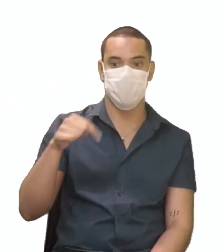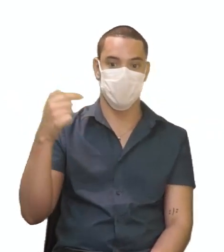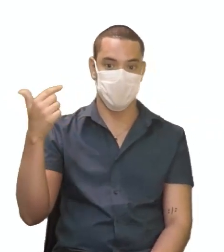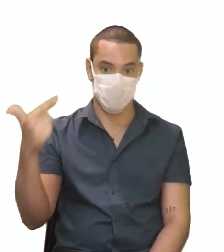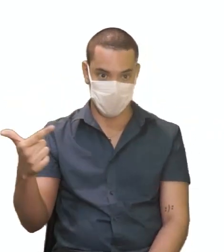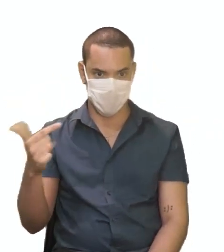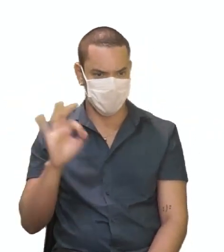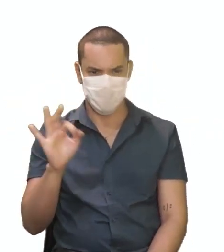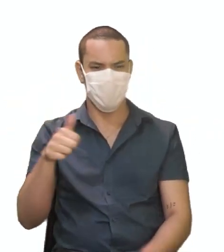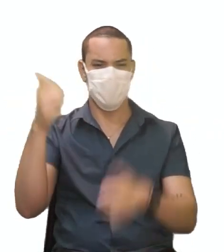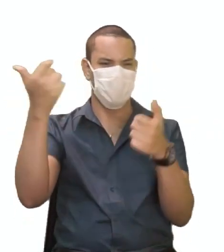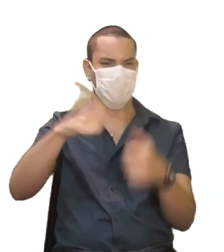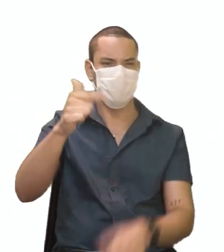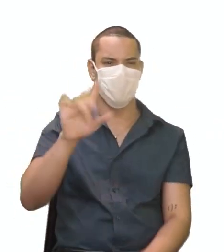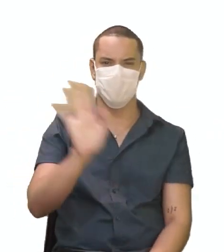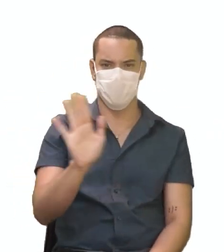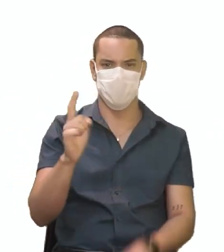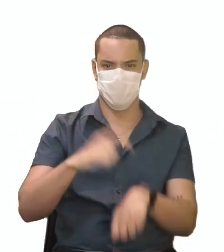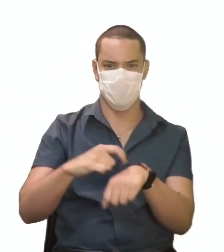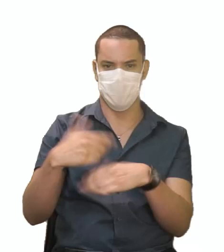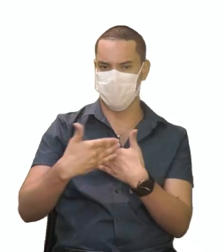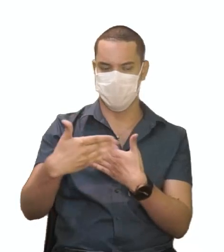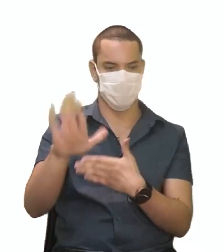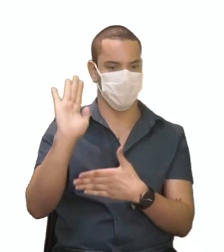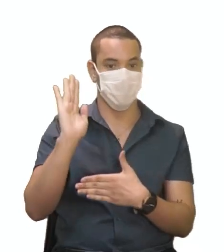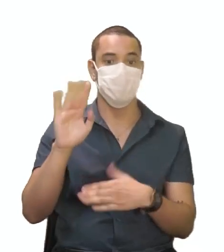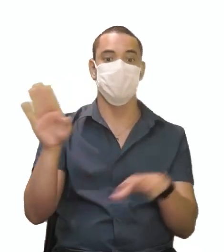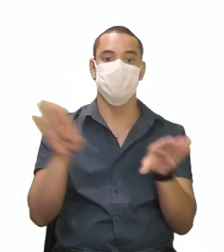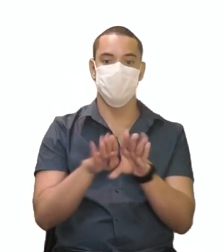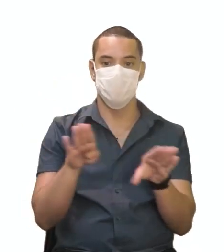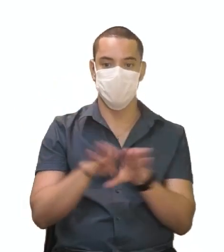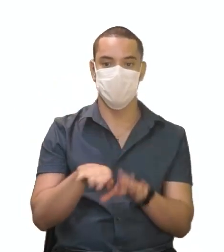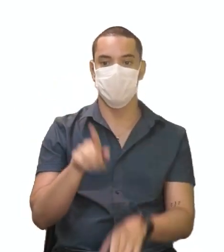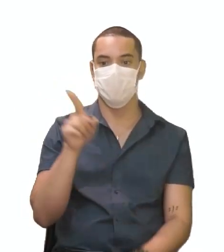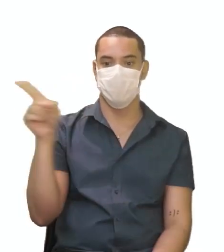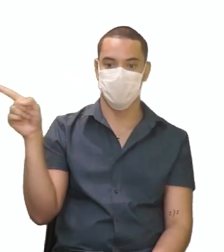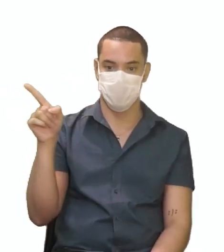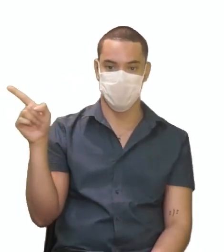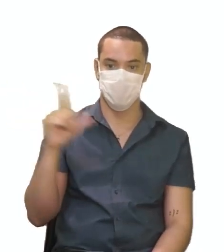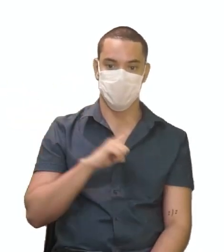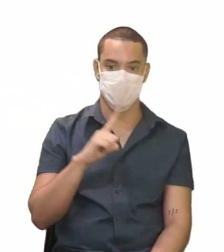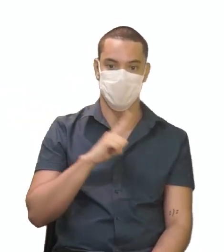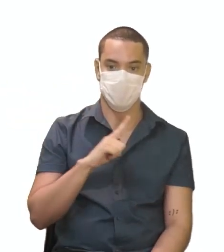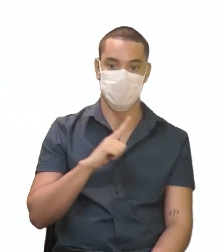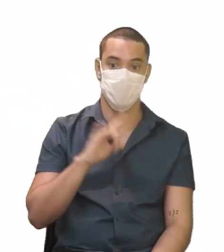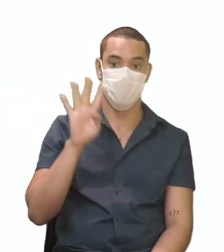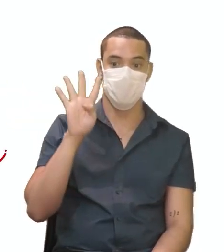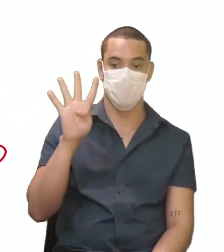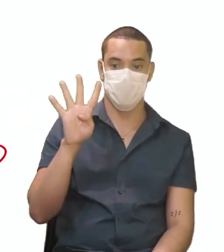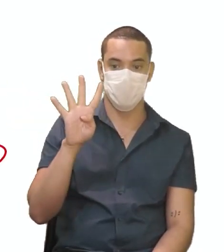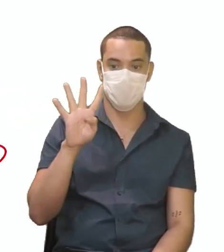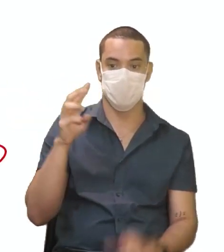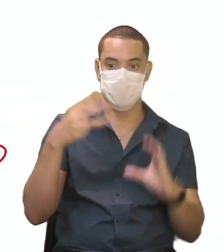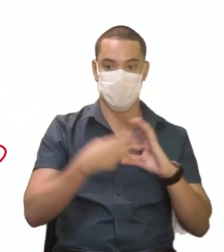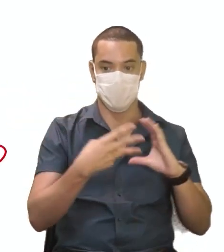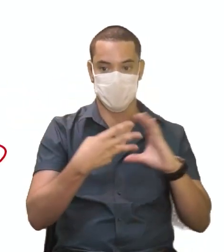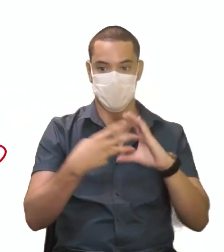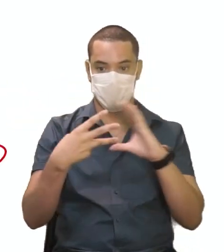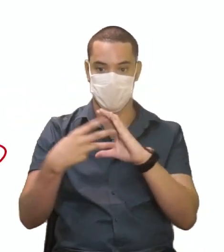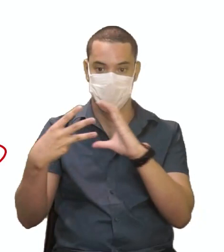Tá bom? Não vou ficar repetindo, colocando o nome aqui, não vai dar tempo. E na equacional eu vou ter 4